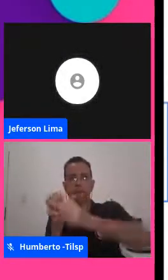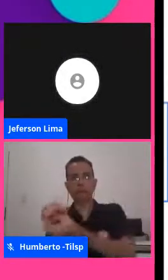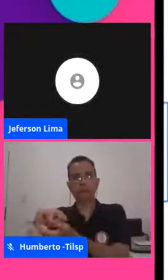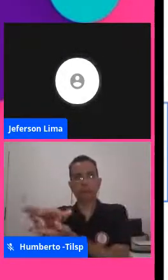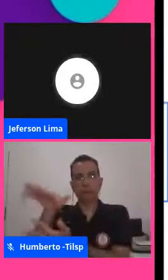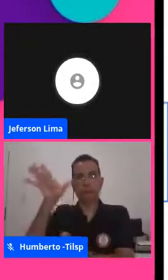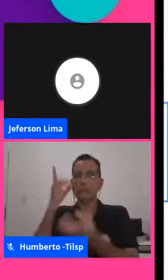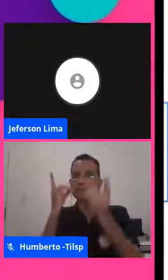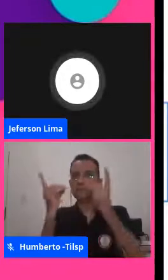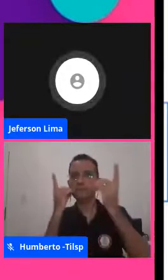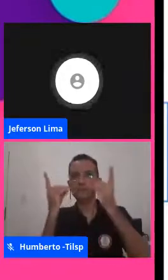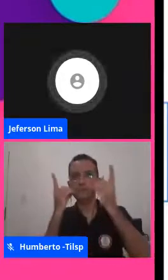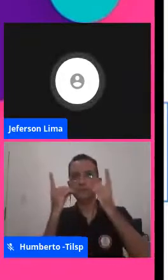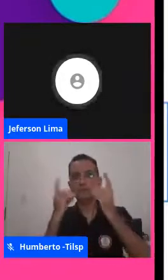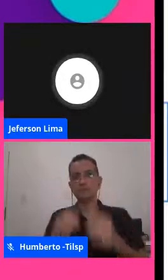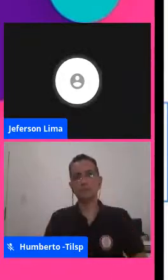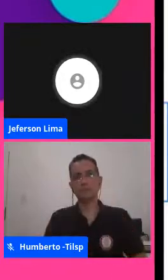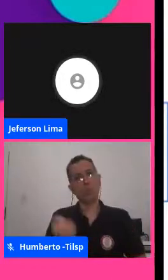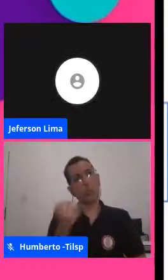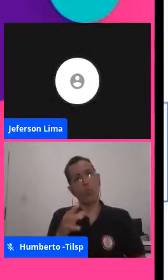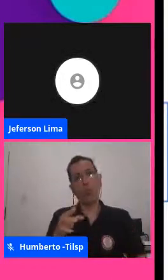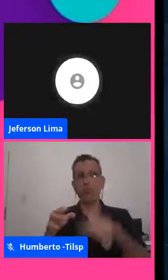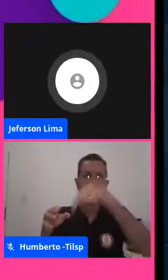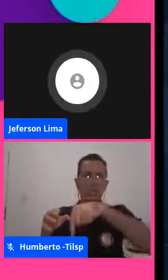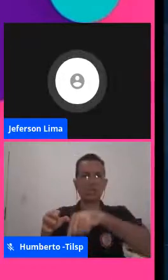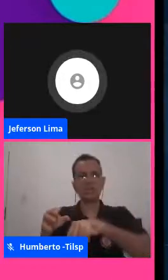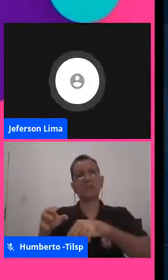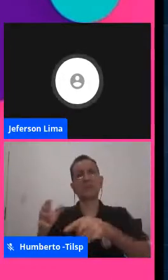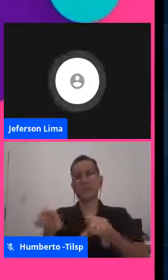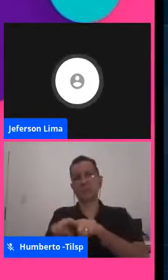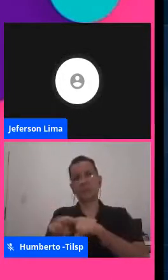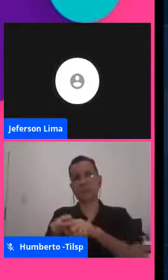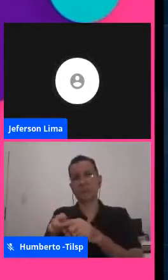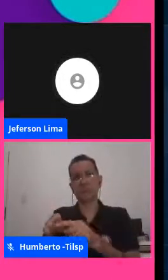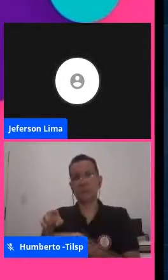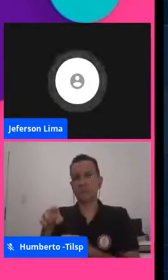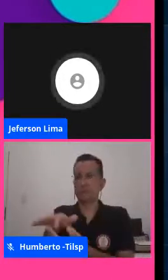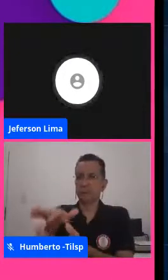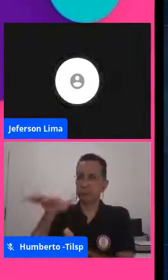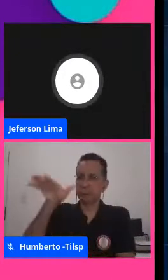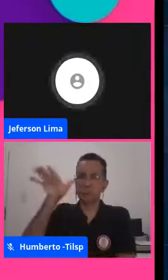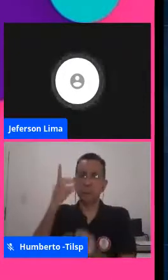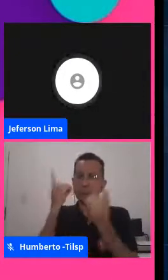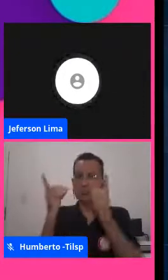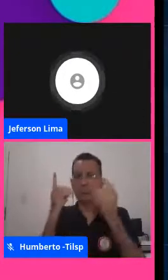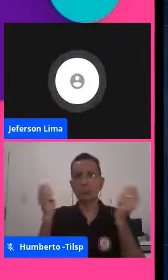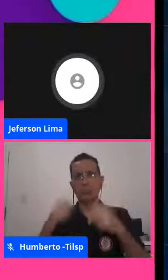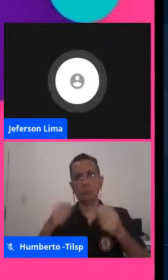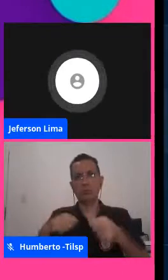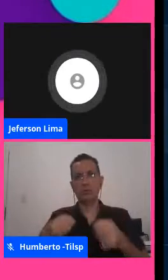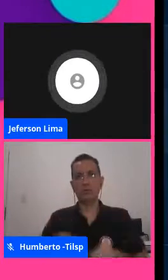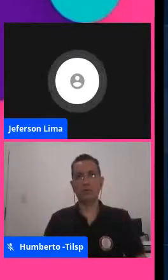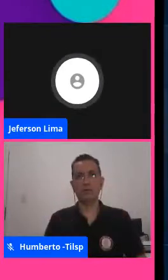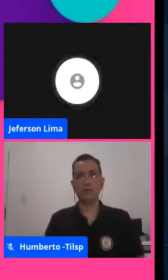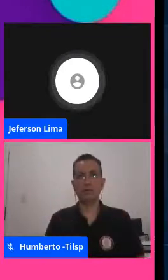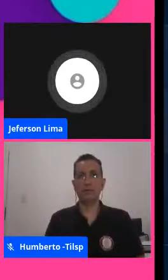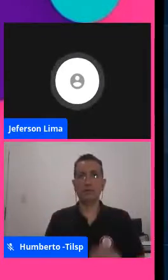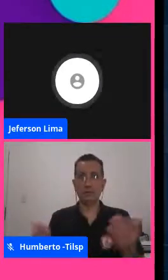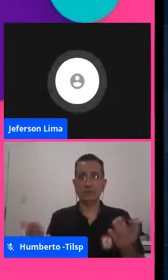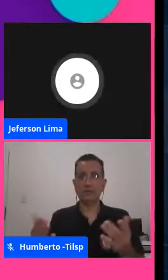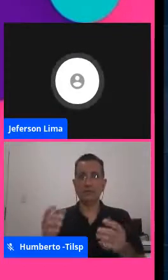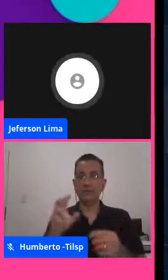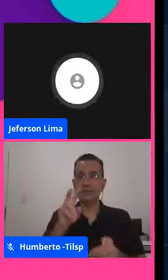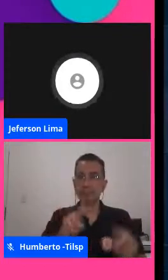lugar. Não, nada impede vocês de realizar esse tipo de ação. Tranquilo? Então a gente tem esse comportamento aí, e